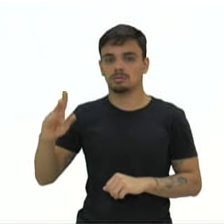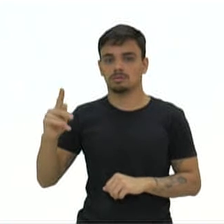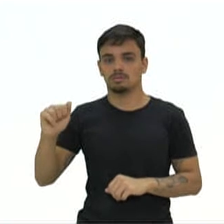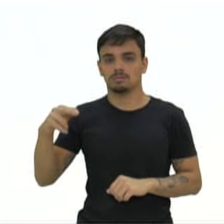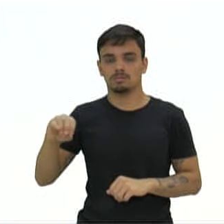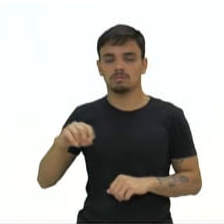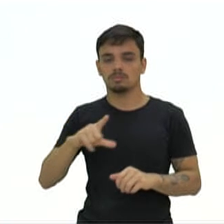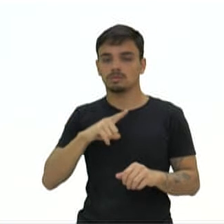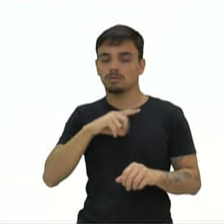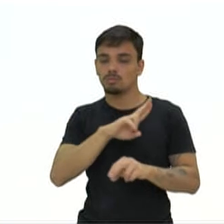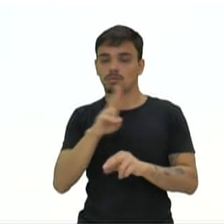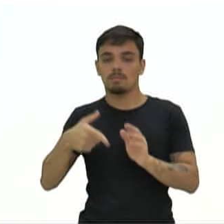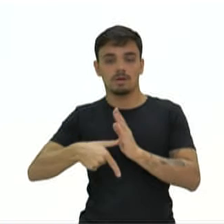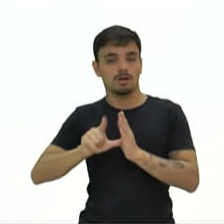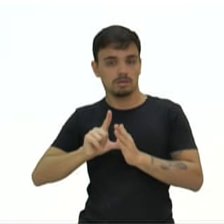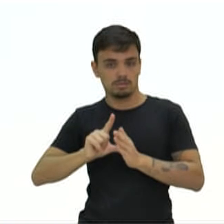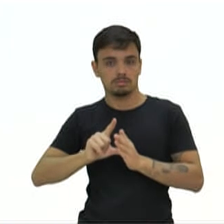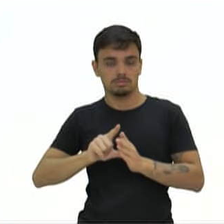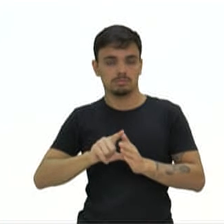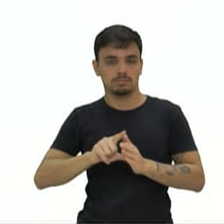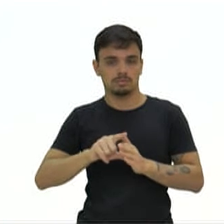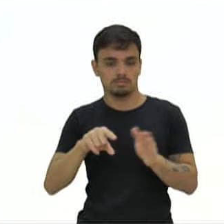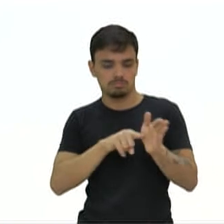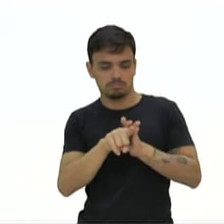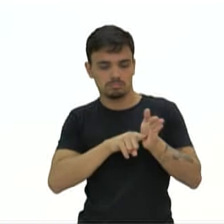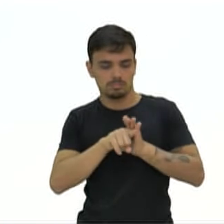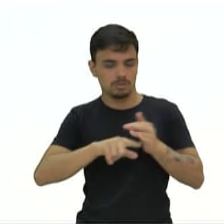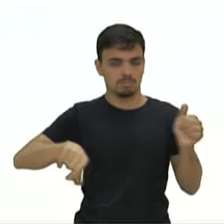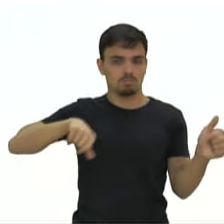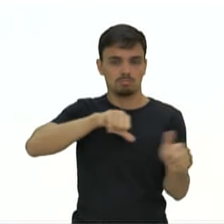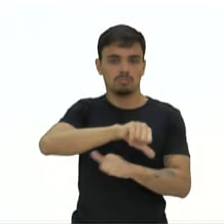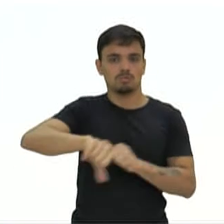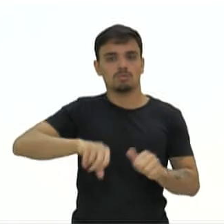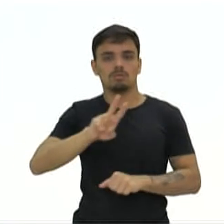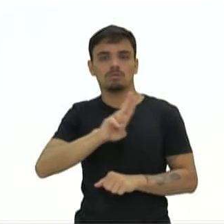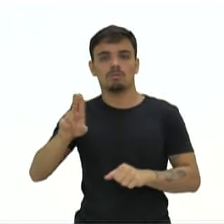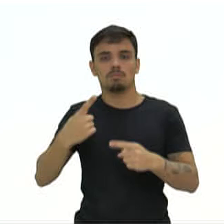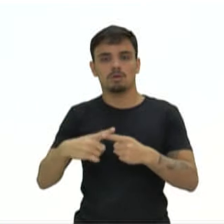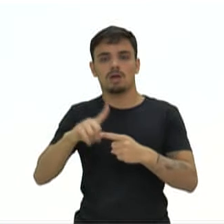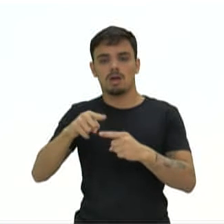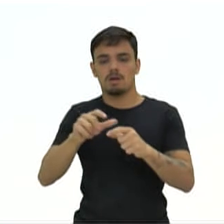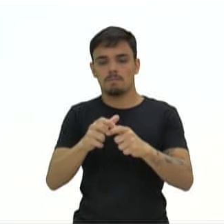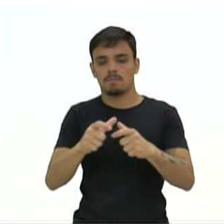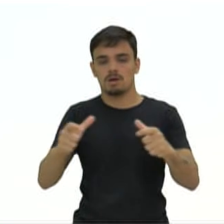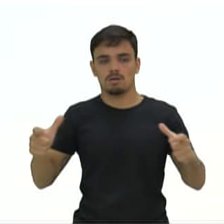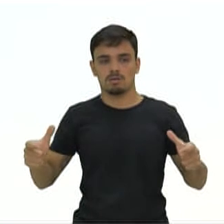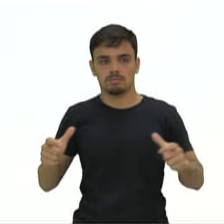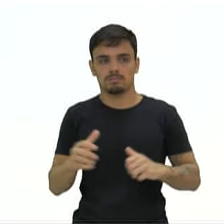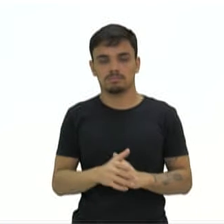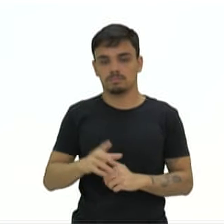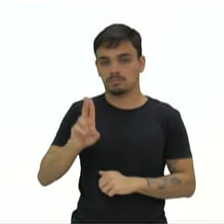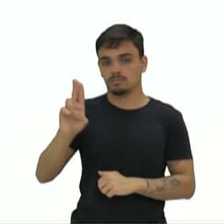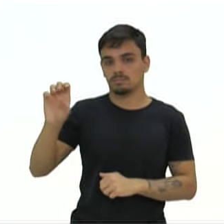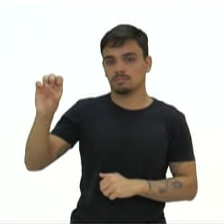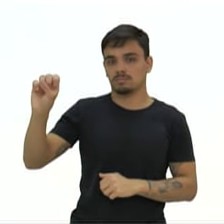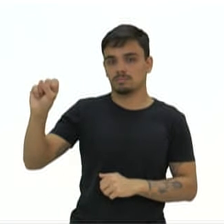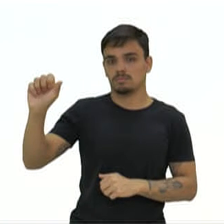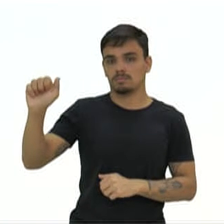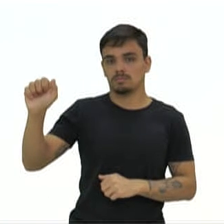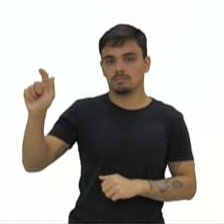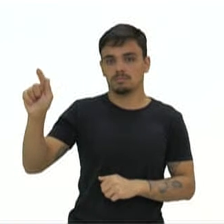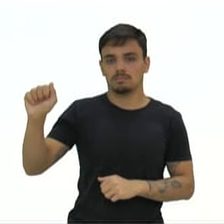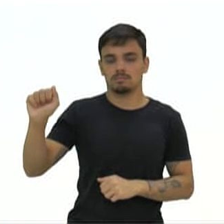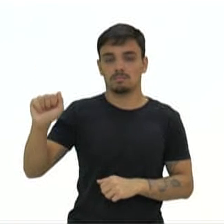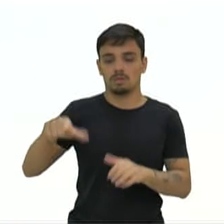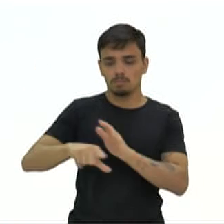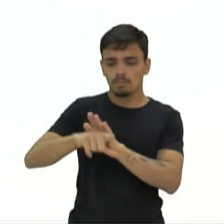aquífero. Com novas pesquisas, mudou-se o nome porque ele é muito maior do que o Altero do Chão, então virou saga. E o mais antigo